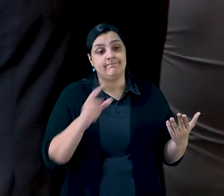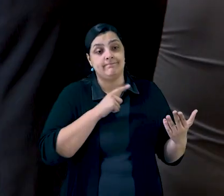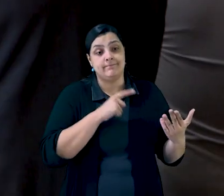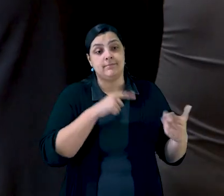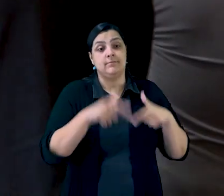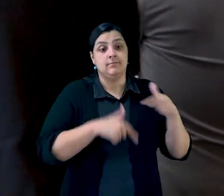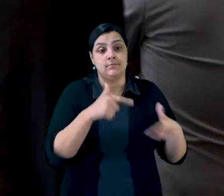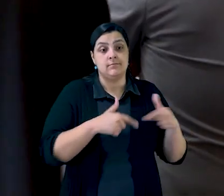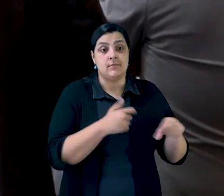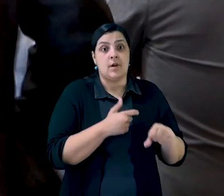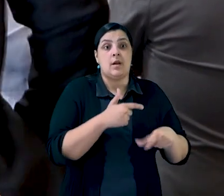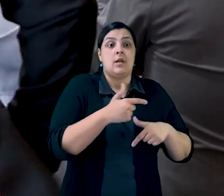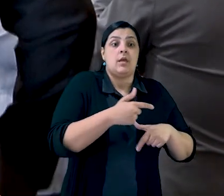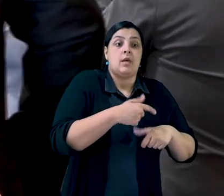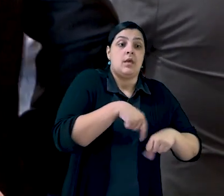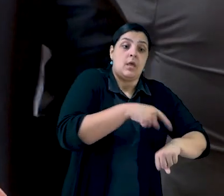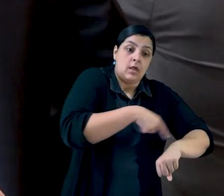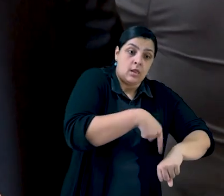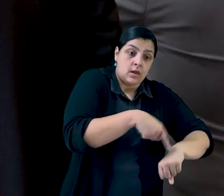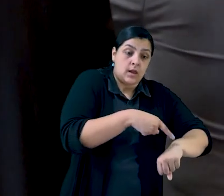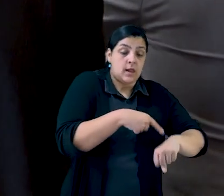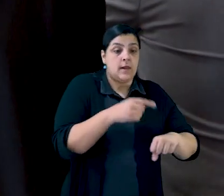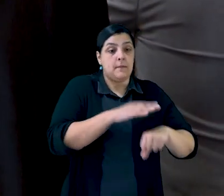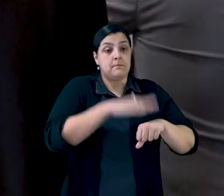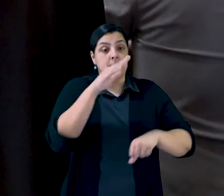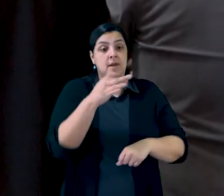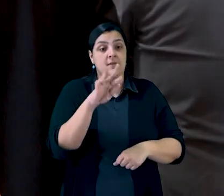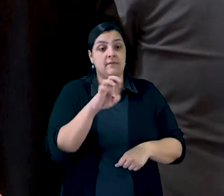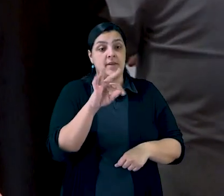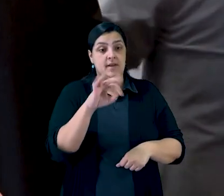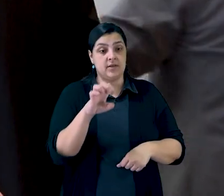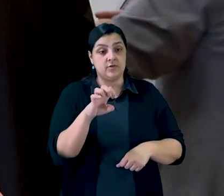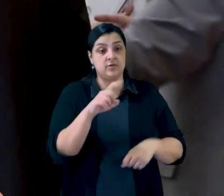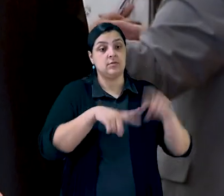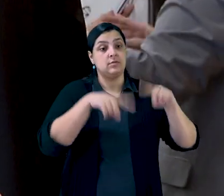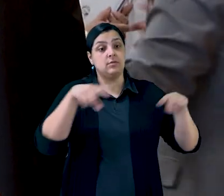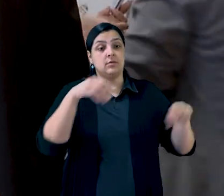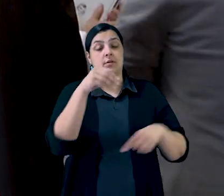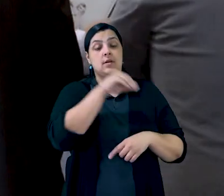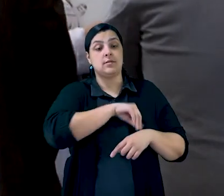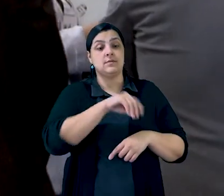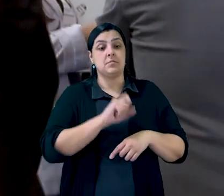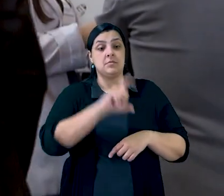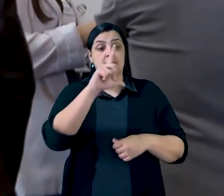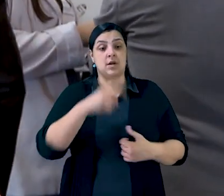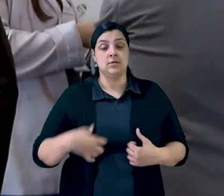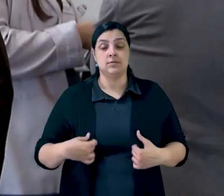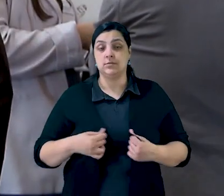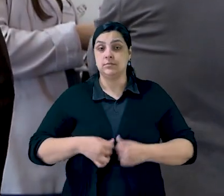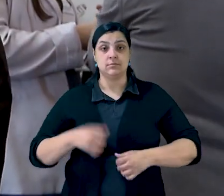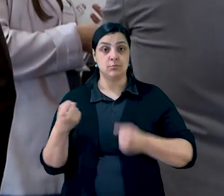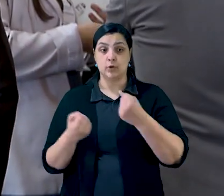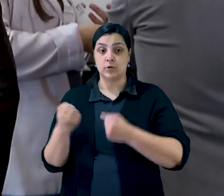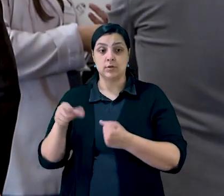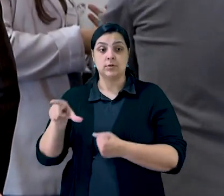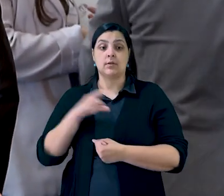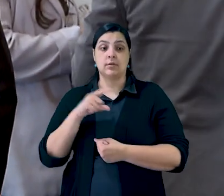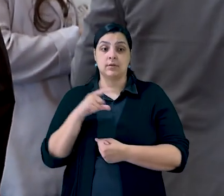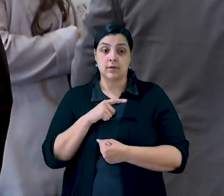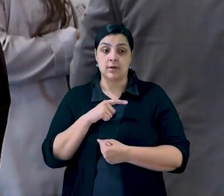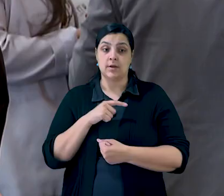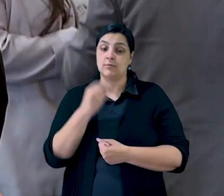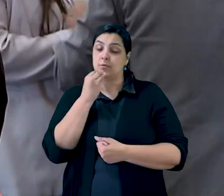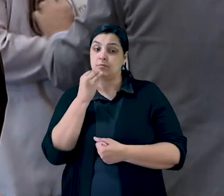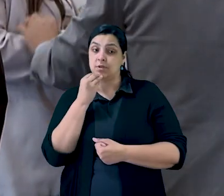esse envolvimento até de trabalhar mais, porque quanto mais ele recebe pelo frete, e o frete dele vai variando, ele quer receber mais. O motorista não, ele tem